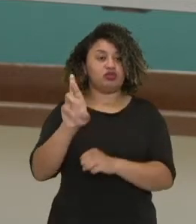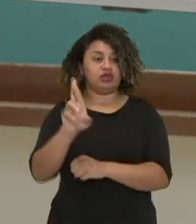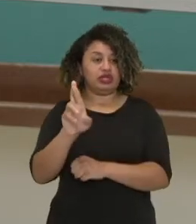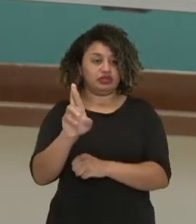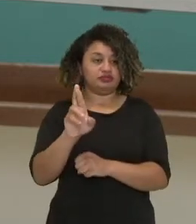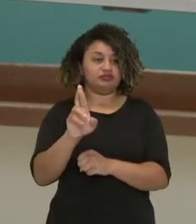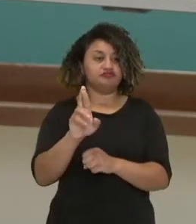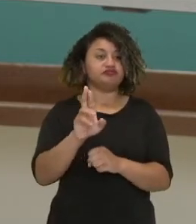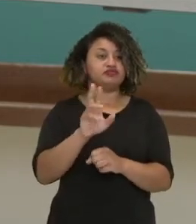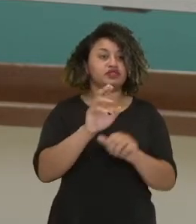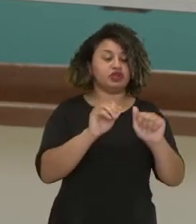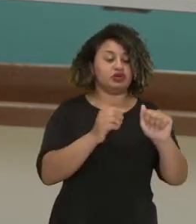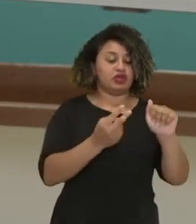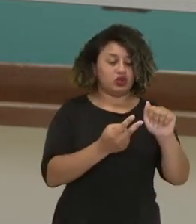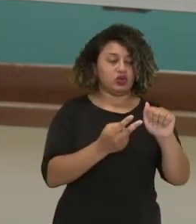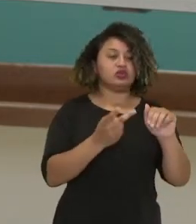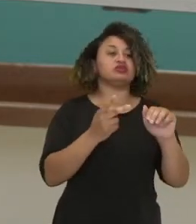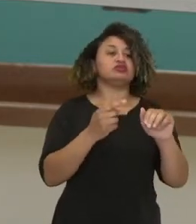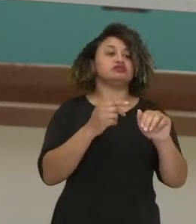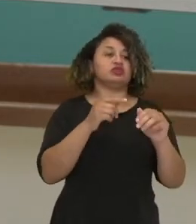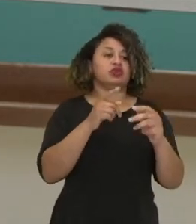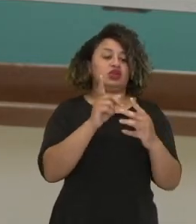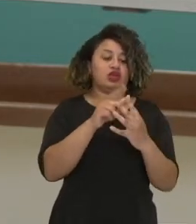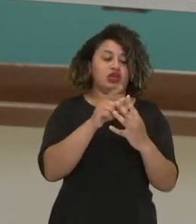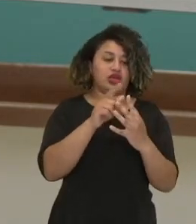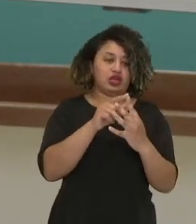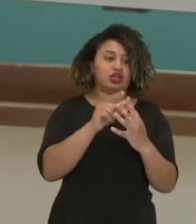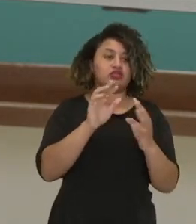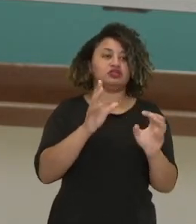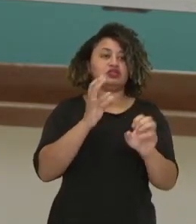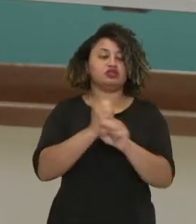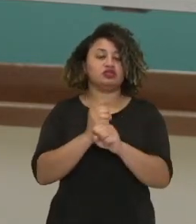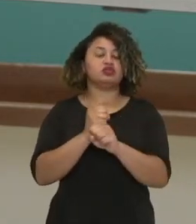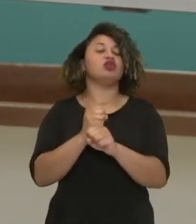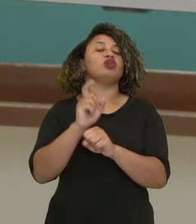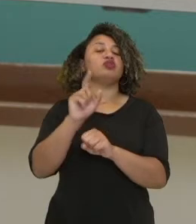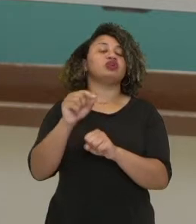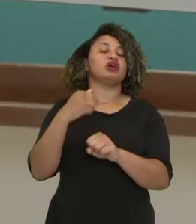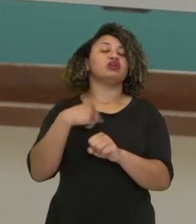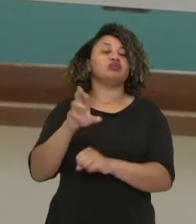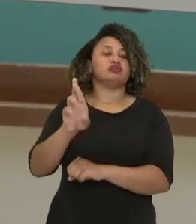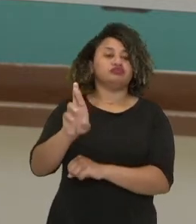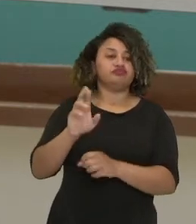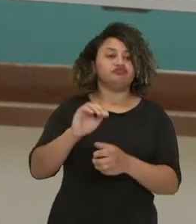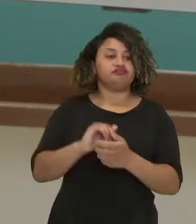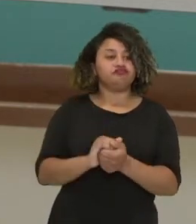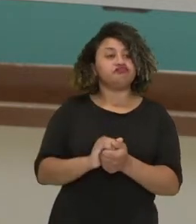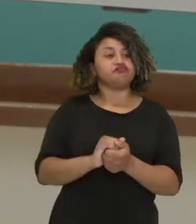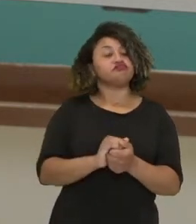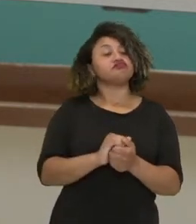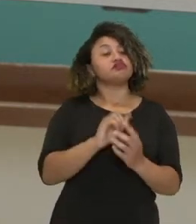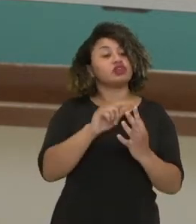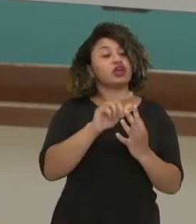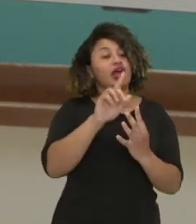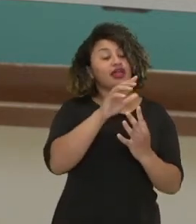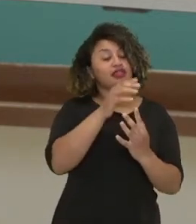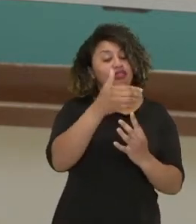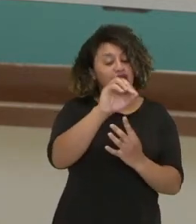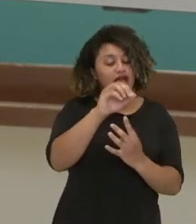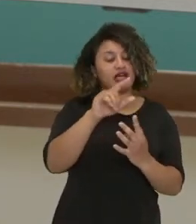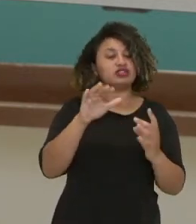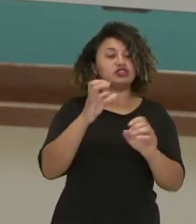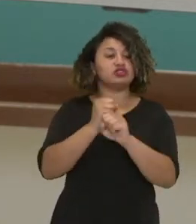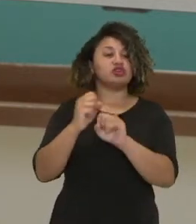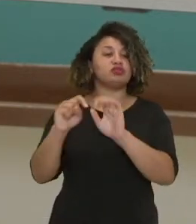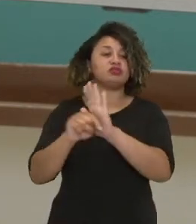A1, é o A2. Então, é só eu fazer A1, que eu já conheço, mais a razão. Meu A1 é 10, mais a minha razão, que é